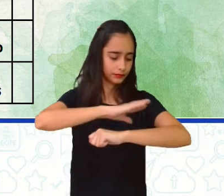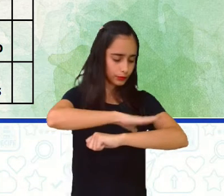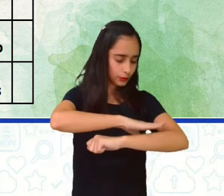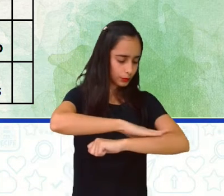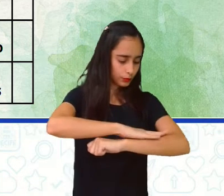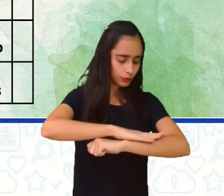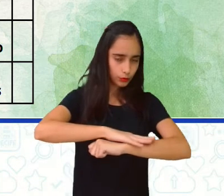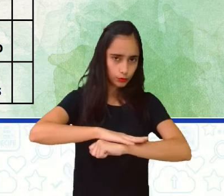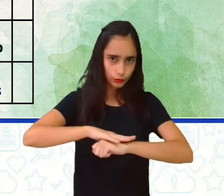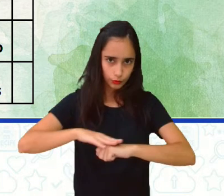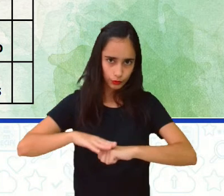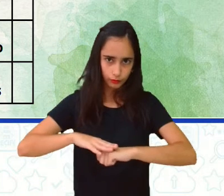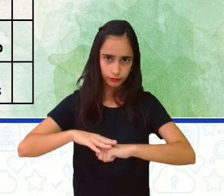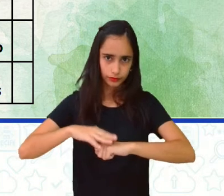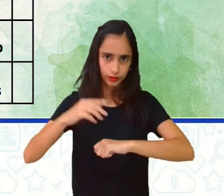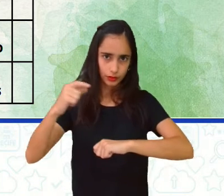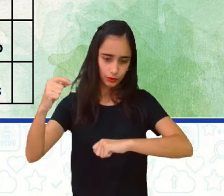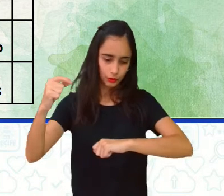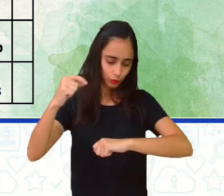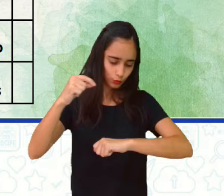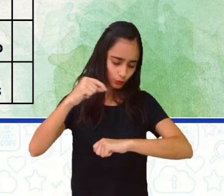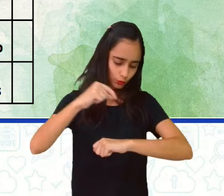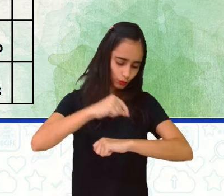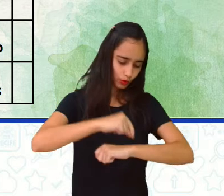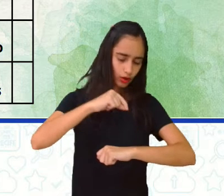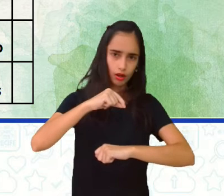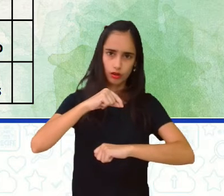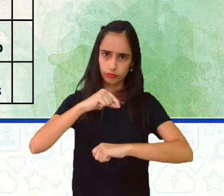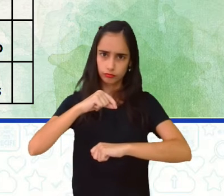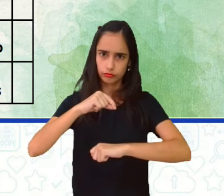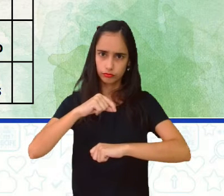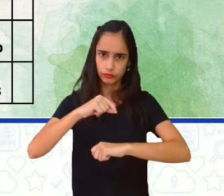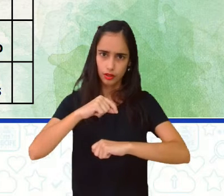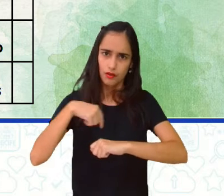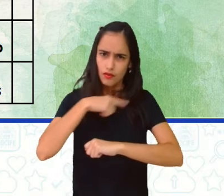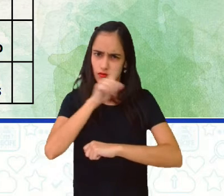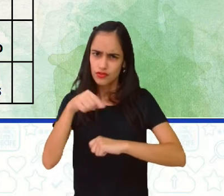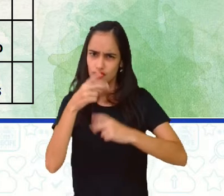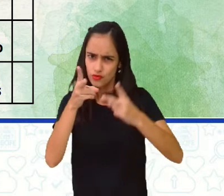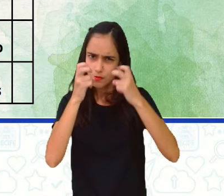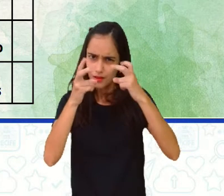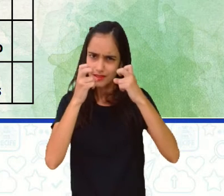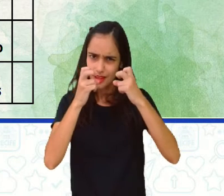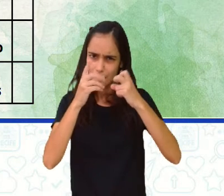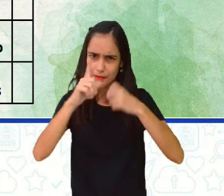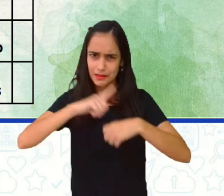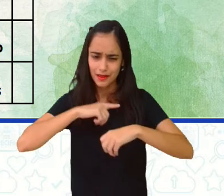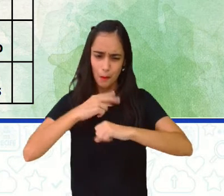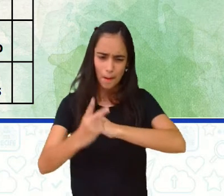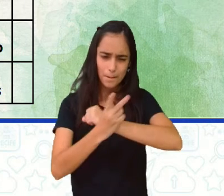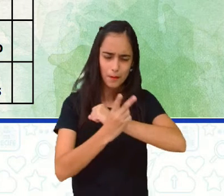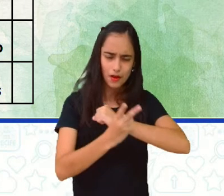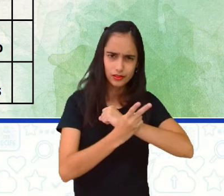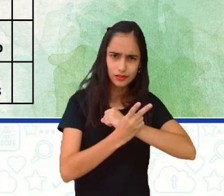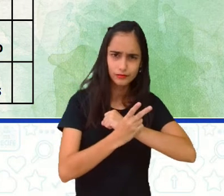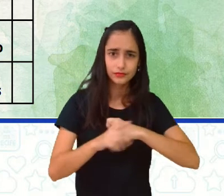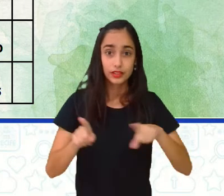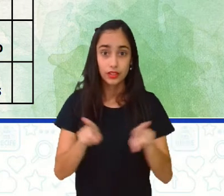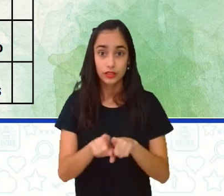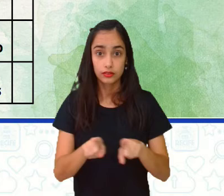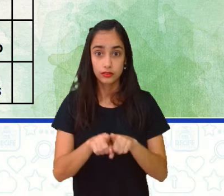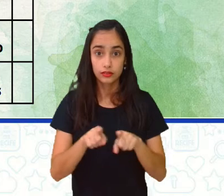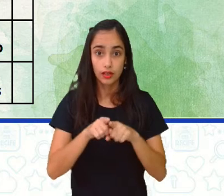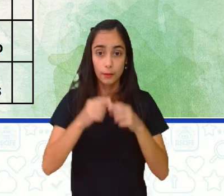patógenos. Então, vejam aí que a nossa pele é como se fosse um escudo. Os pelos nasais, eles filtram